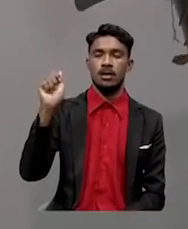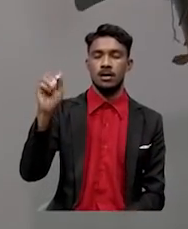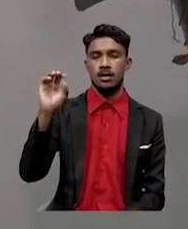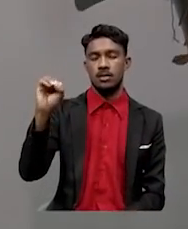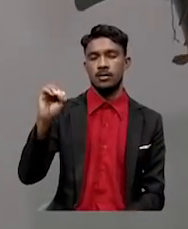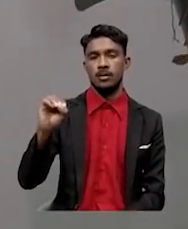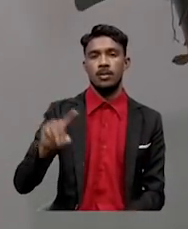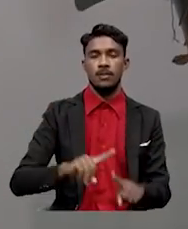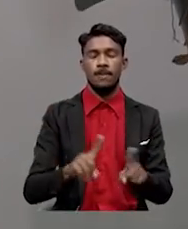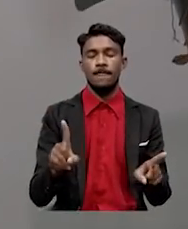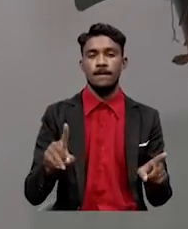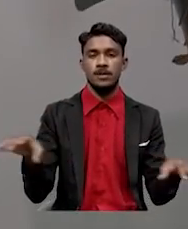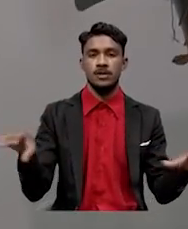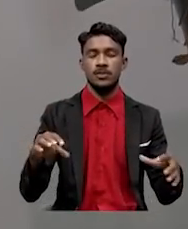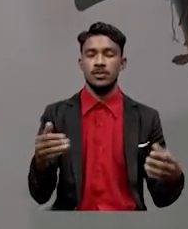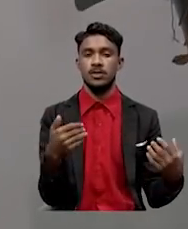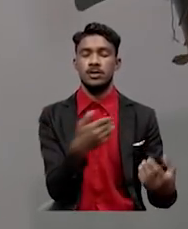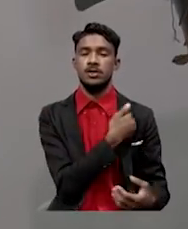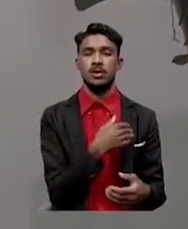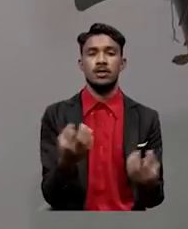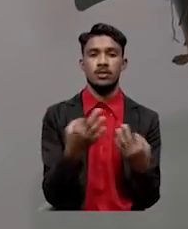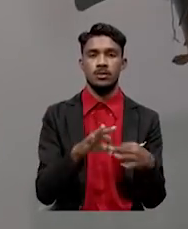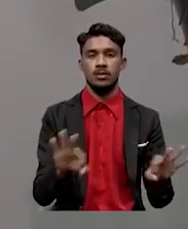quanto, juridicamente tirar o quanto.